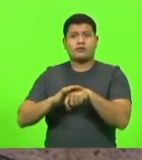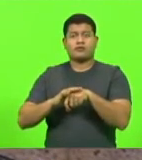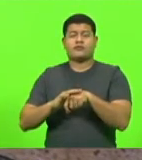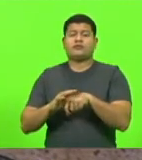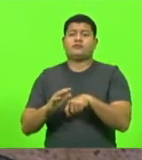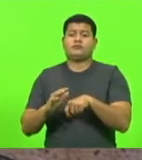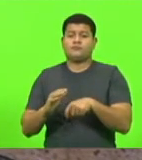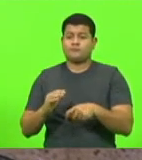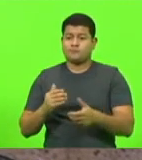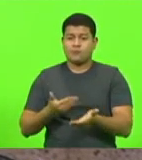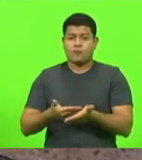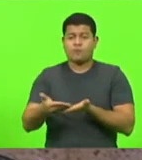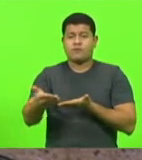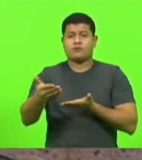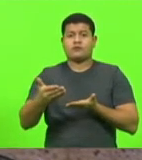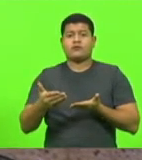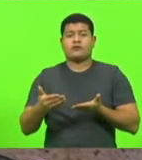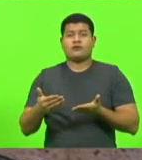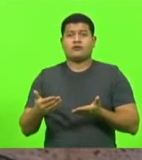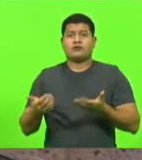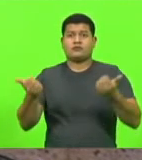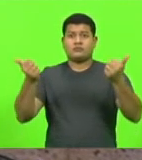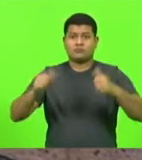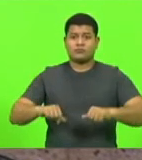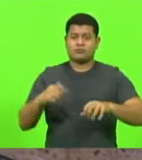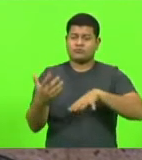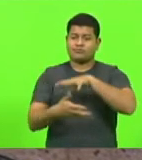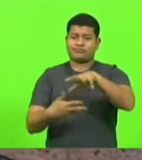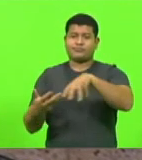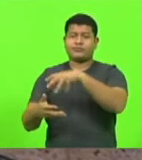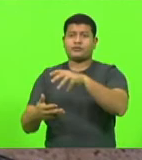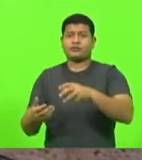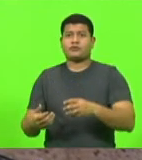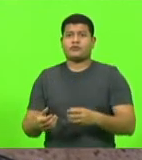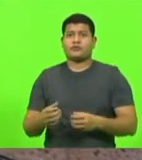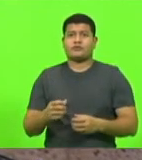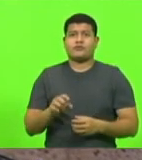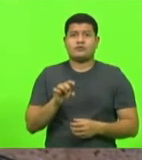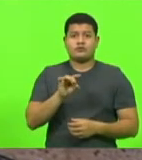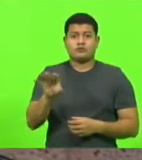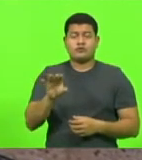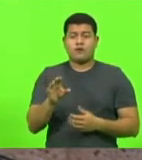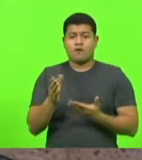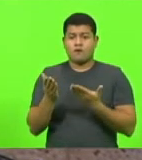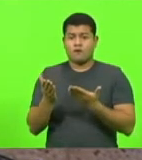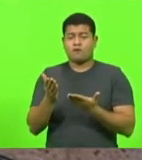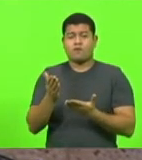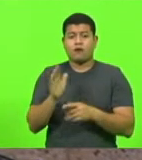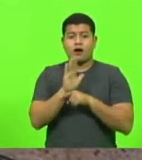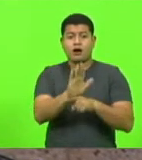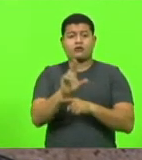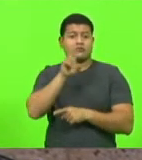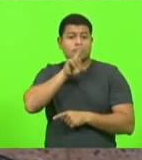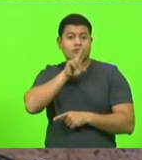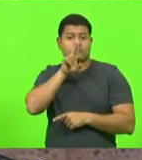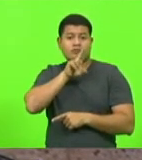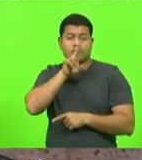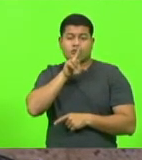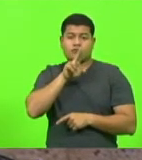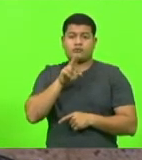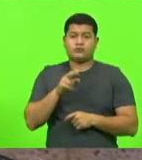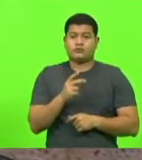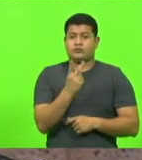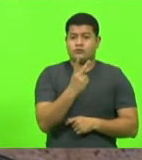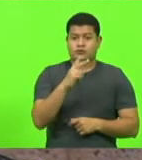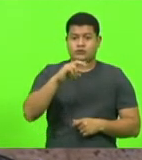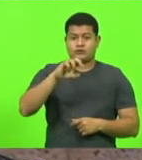de transtornos. Só, como já falei anteriormente ali, só com o auxílio emergencial, 295